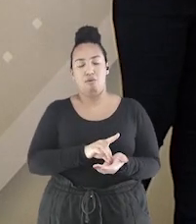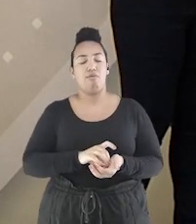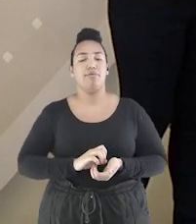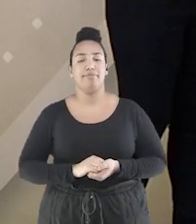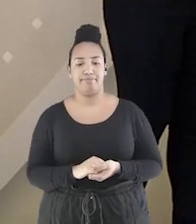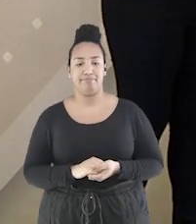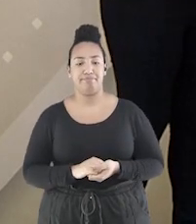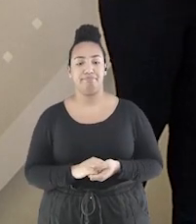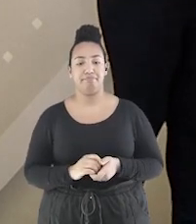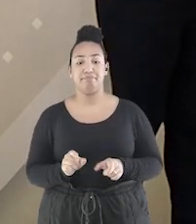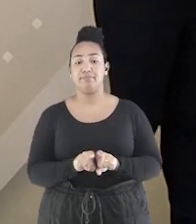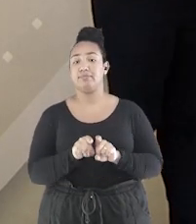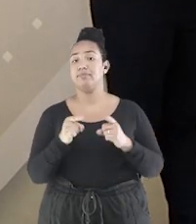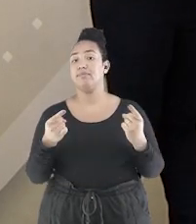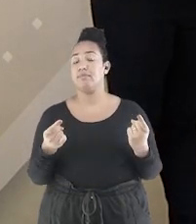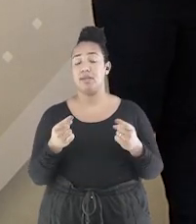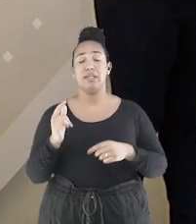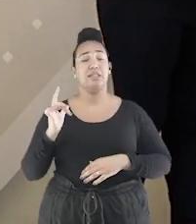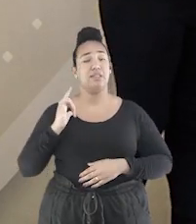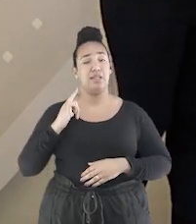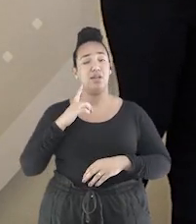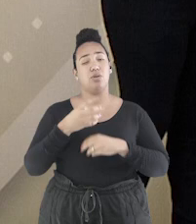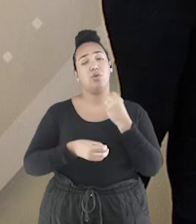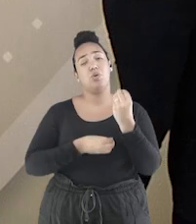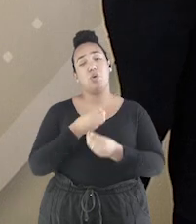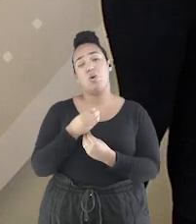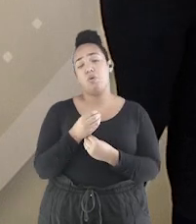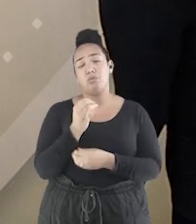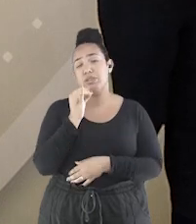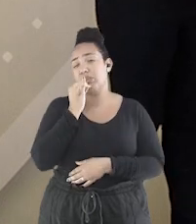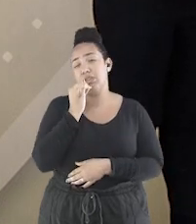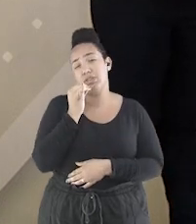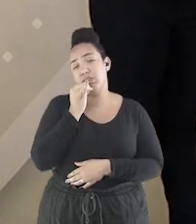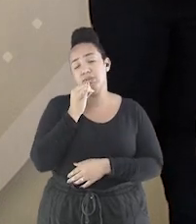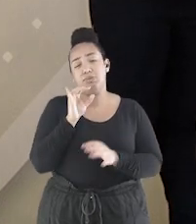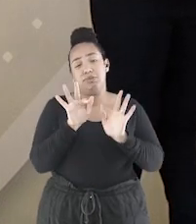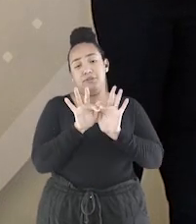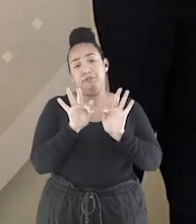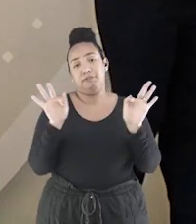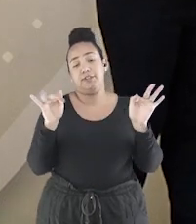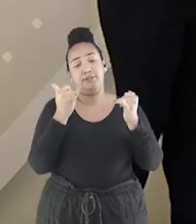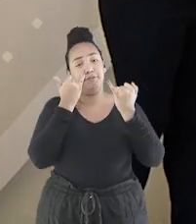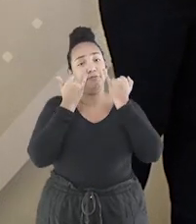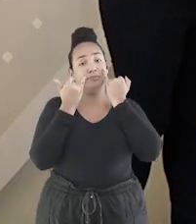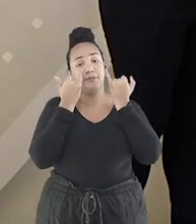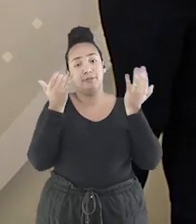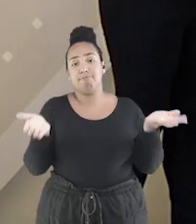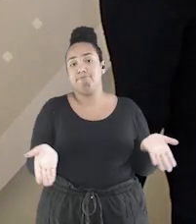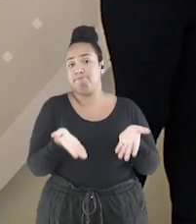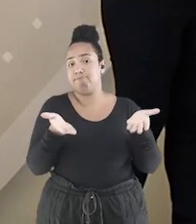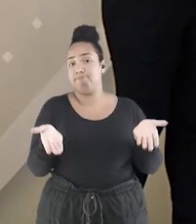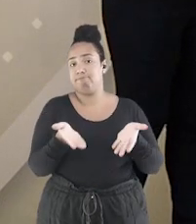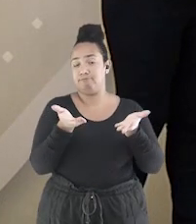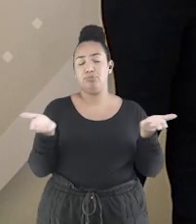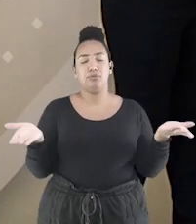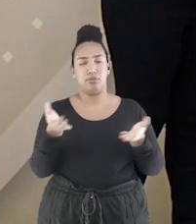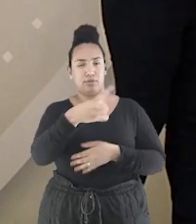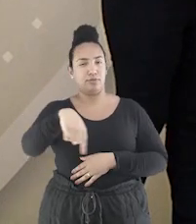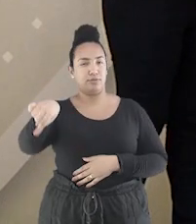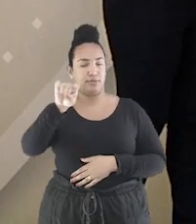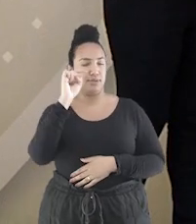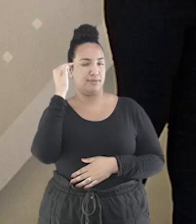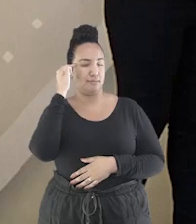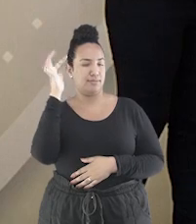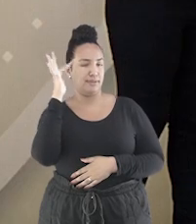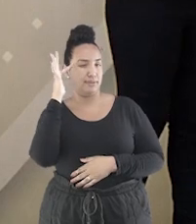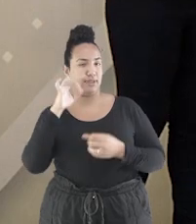E, por último, existe alguma forma de amenizarmos ou enfatizarmos alguma informação? Pense